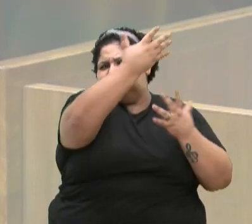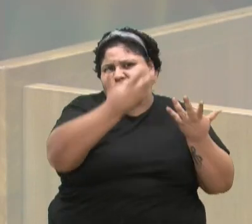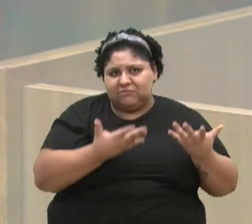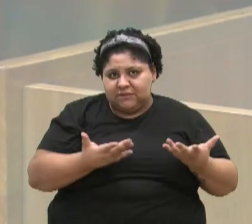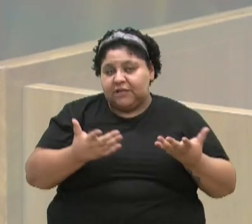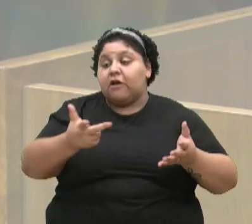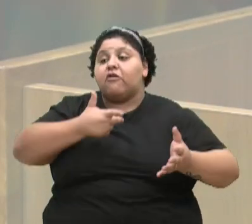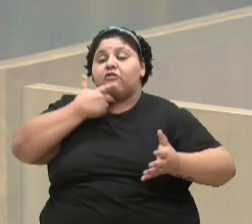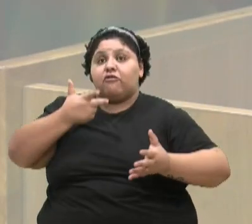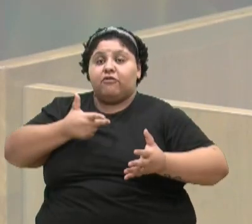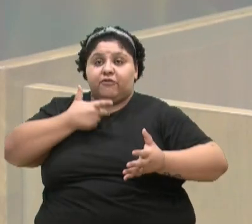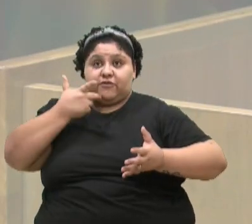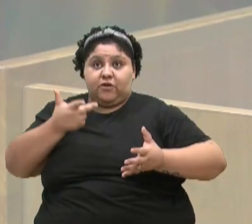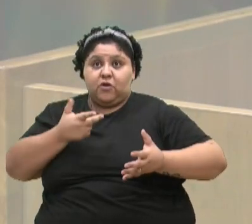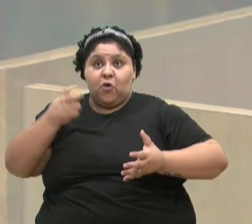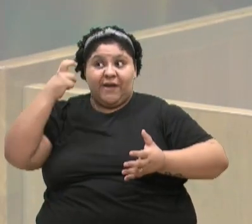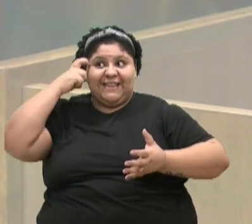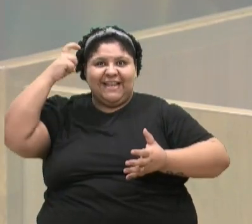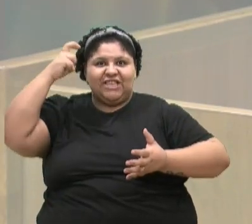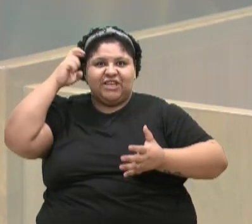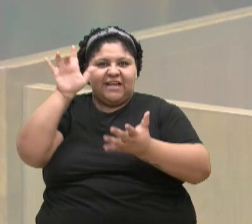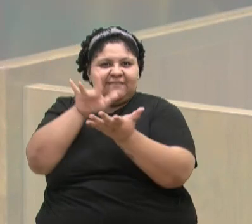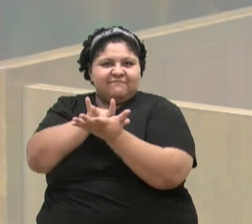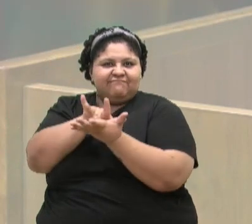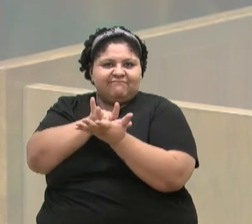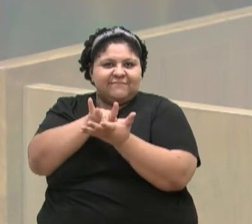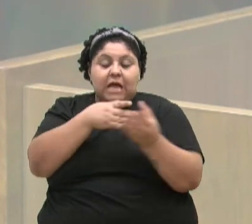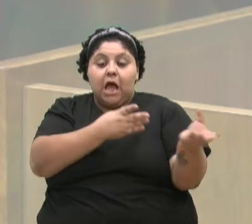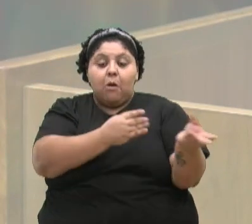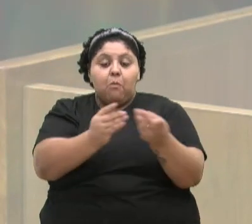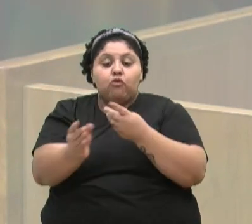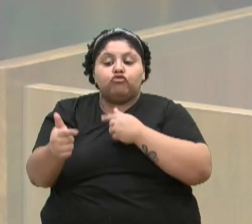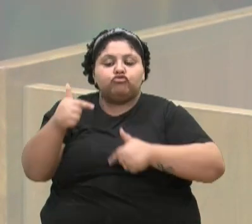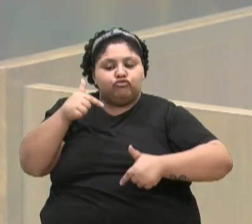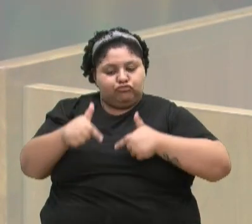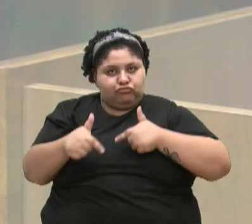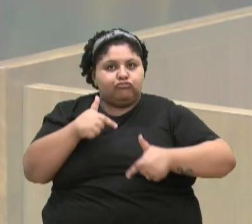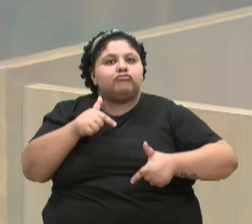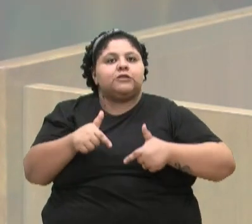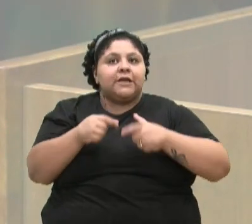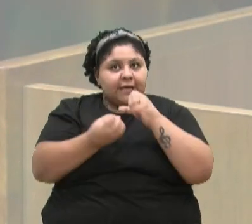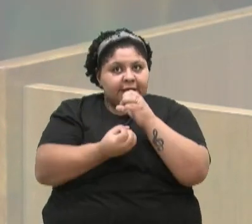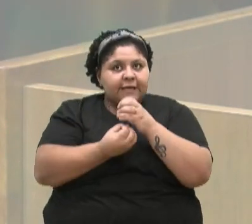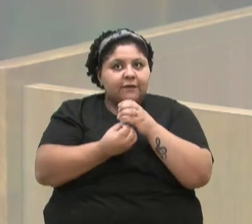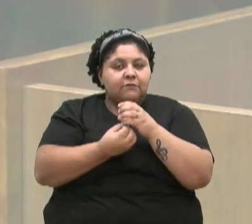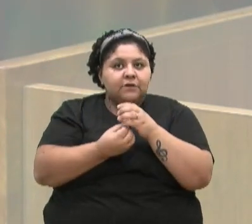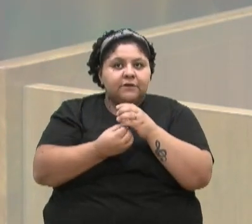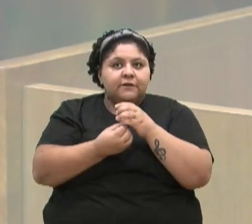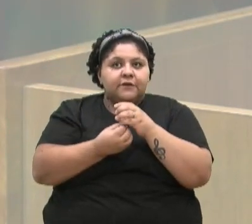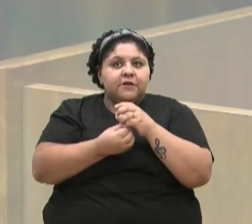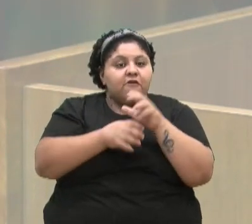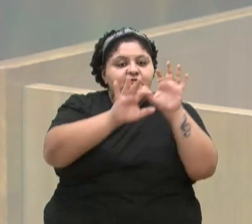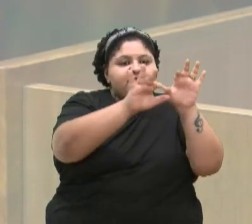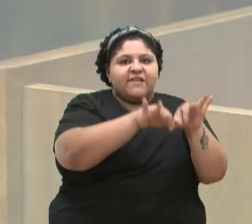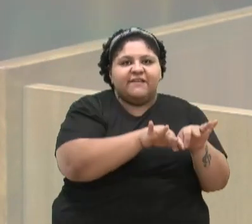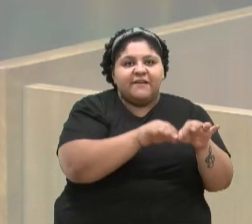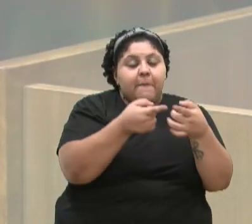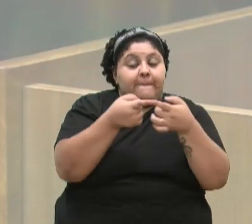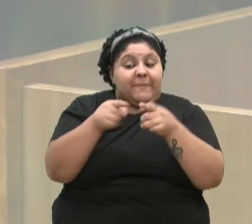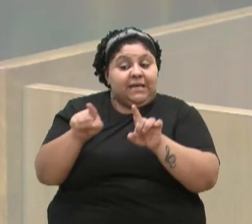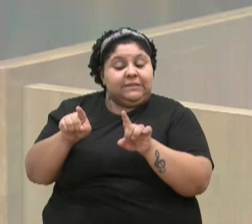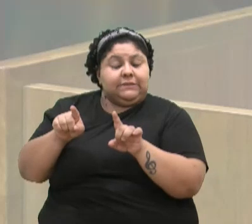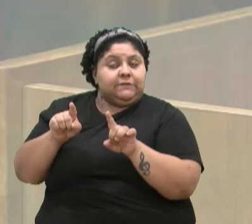com a inteligência artificial, muitos empregos vão ser absorvidos. Mas, segundo um